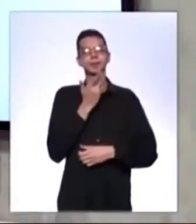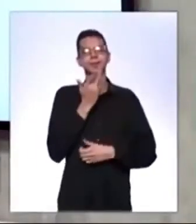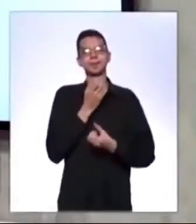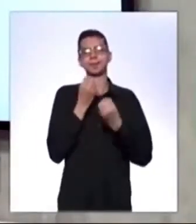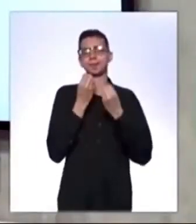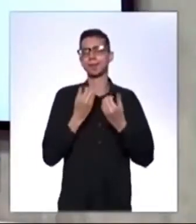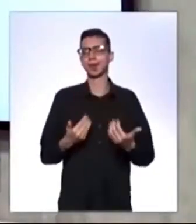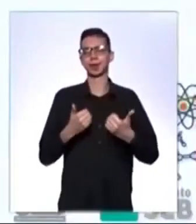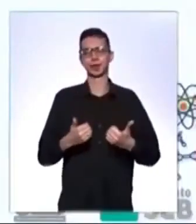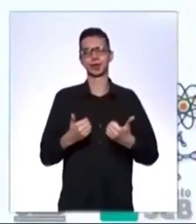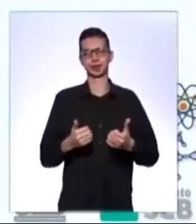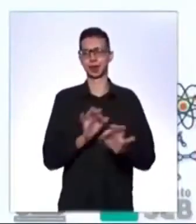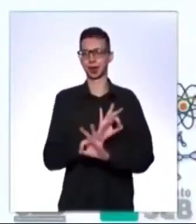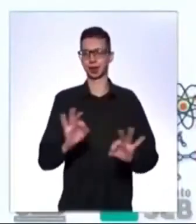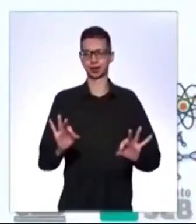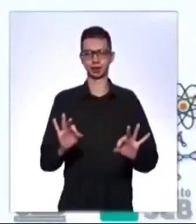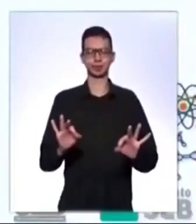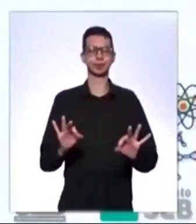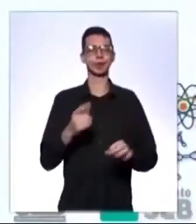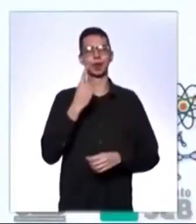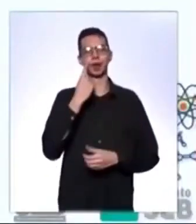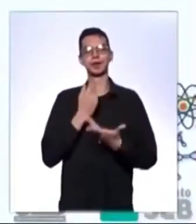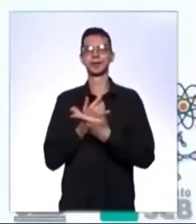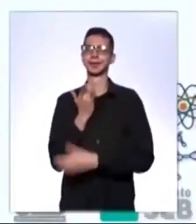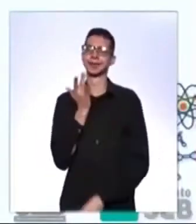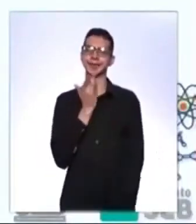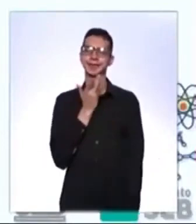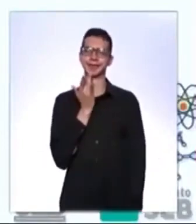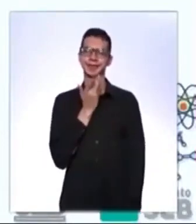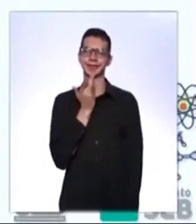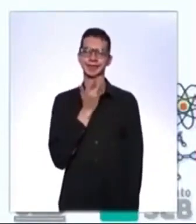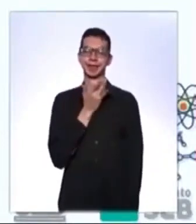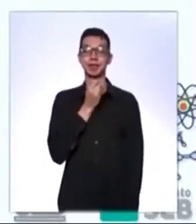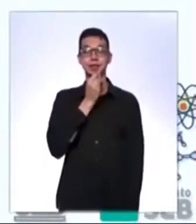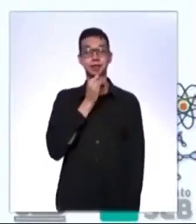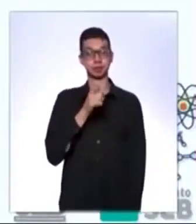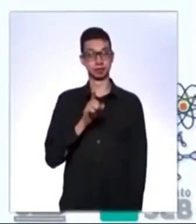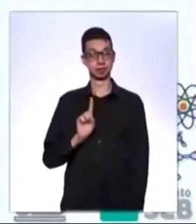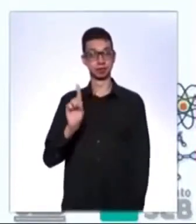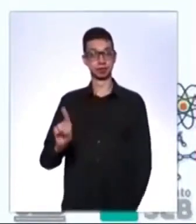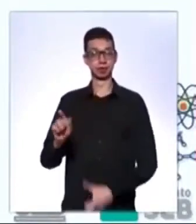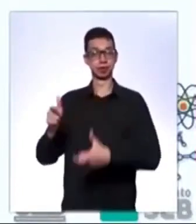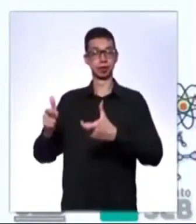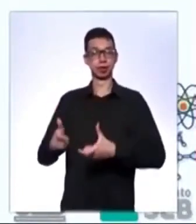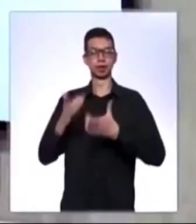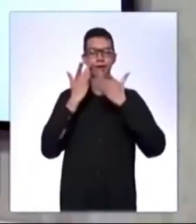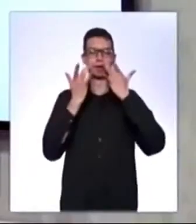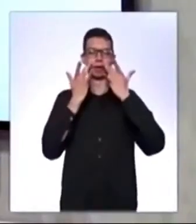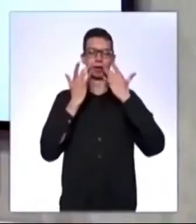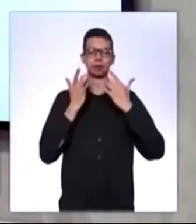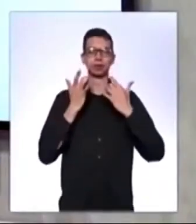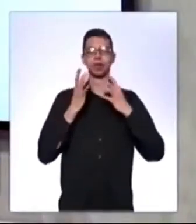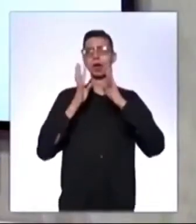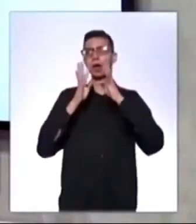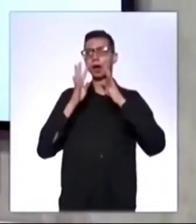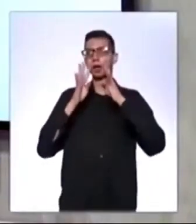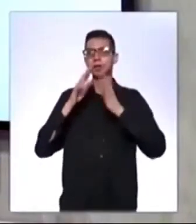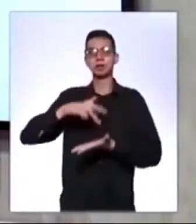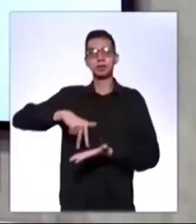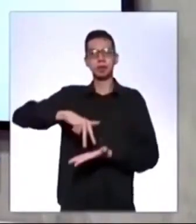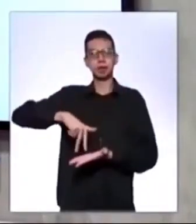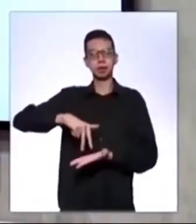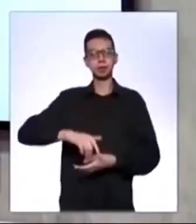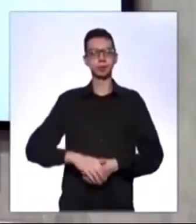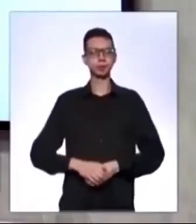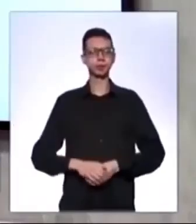lá. Ai, que delícia, né? Ir ao teatro e assistir espetáculo de dança. Marcelo, eu não